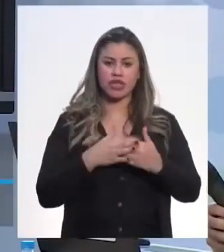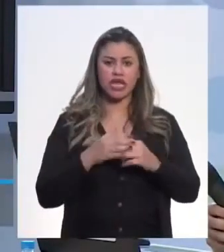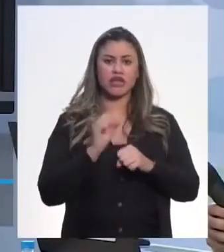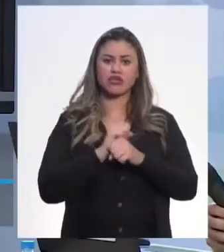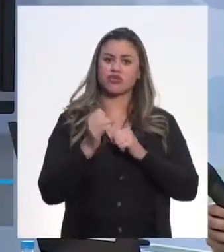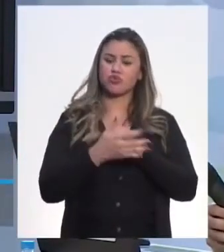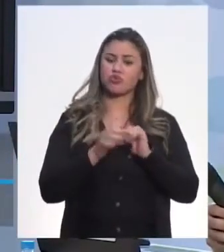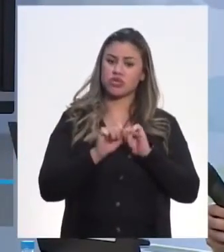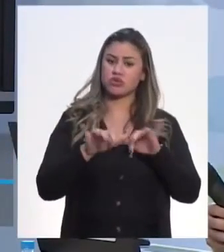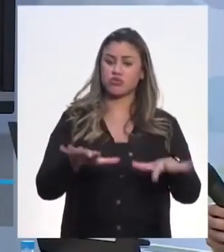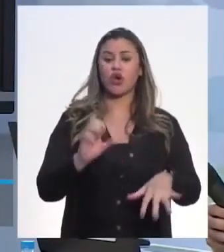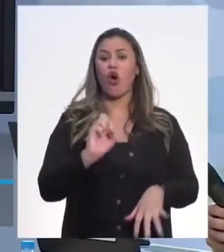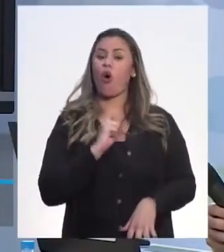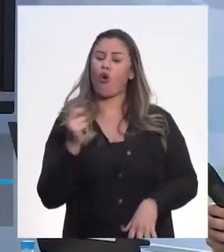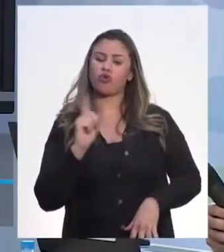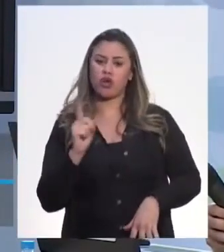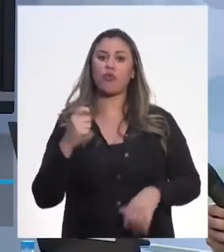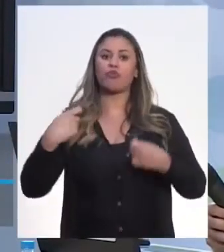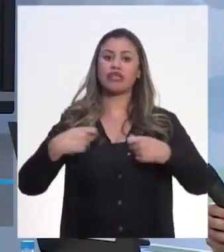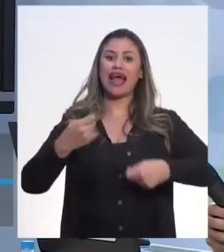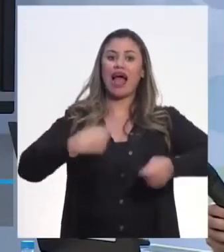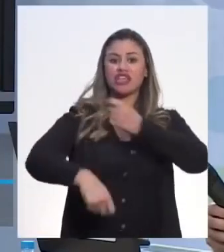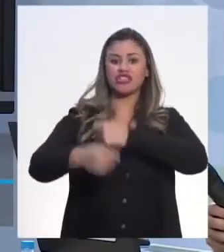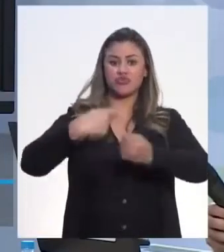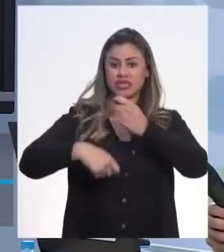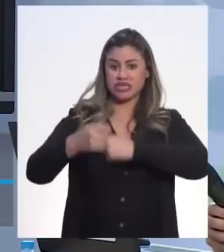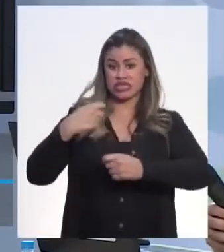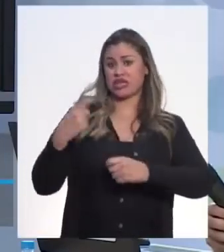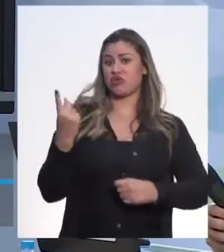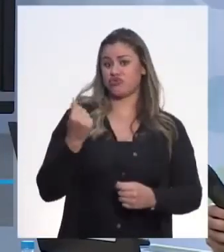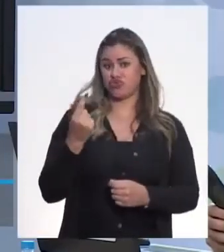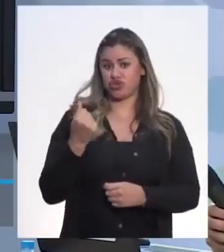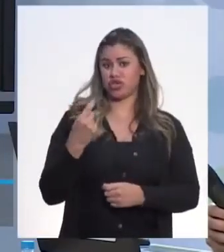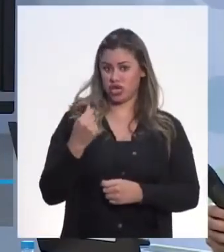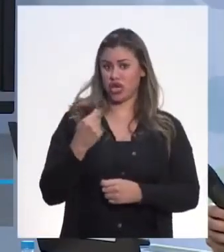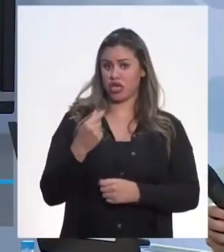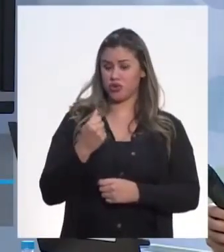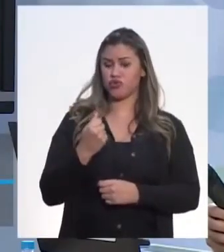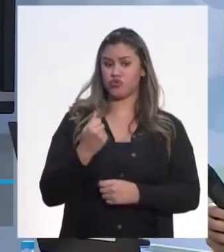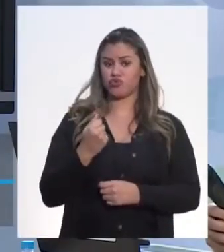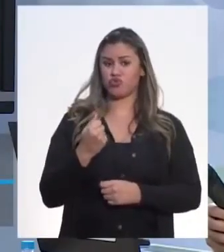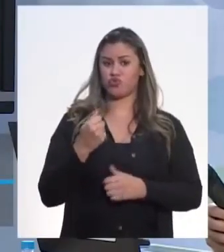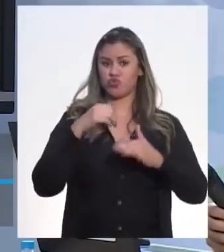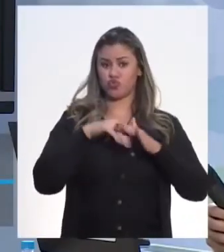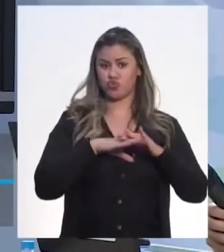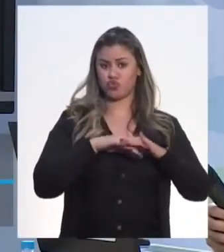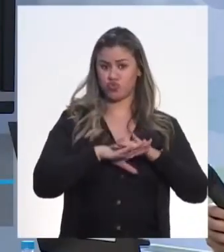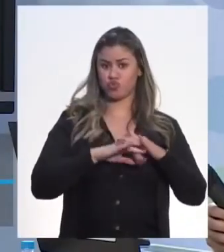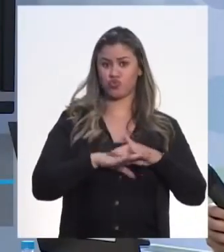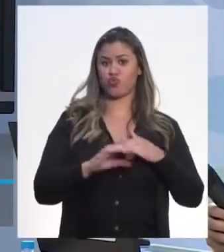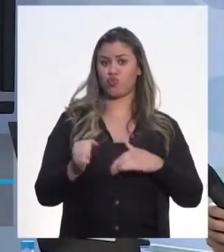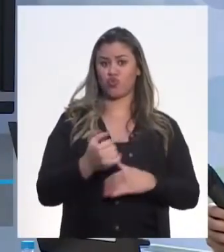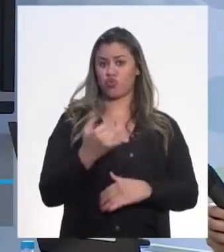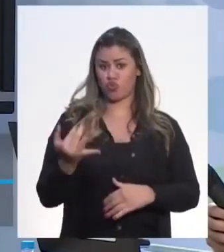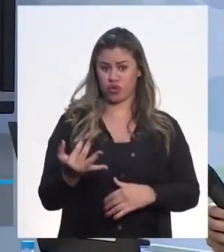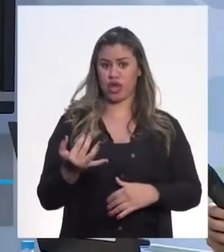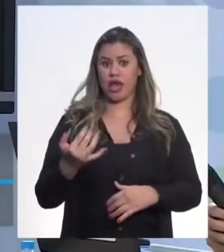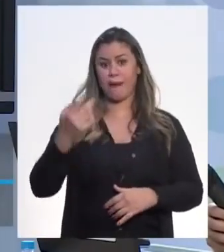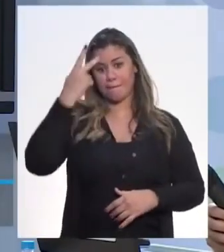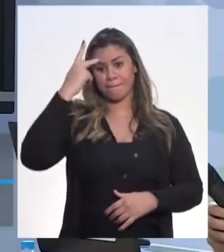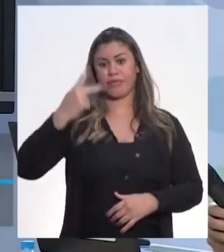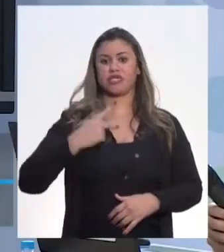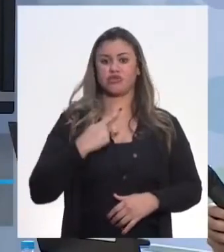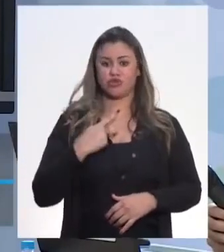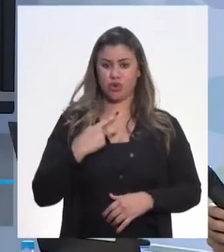não é sabemos administrar financeiramente a os gastos nossos quanto